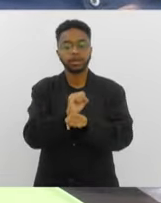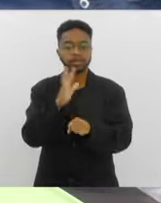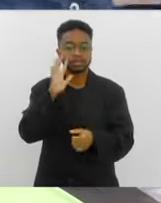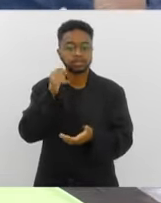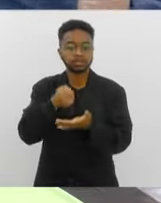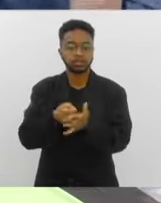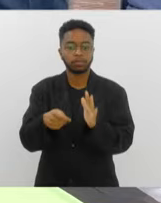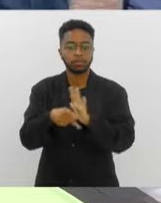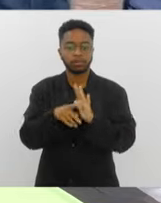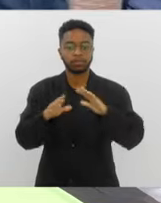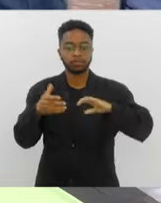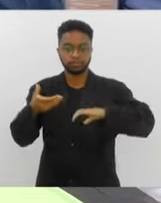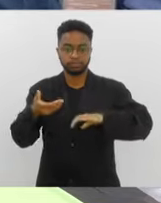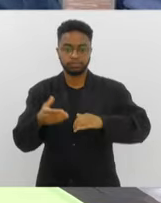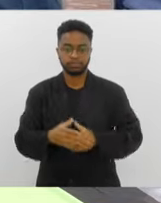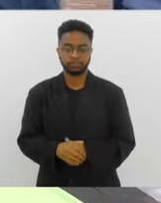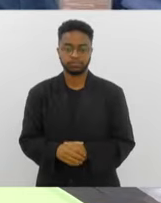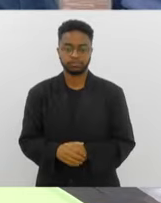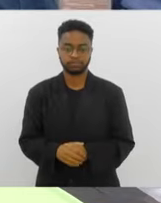Congresso Nacional.